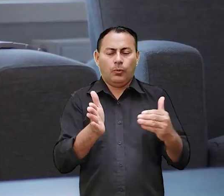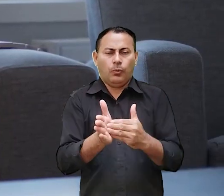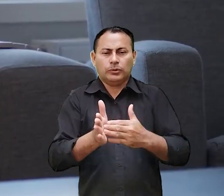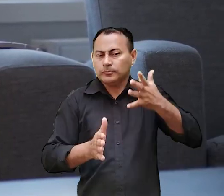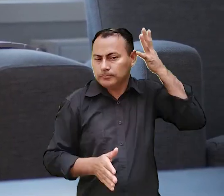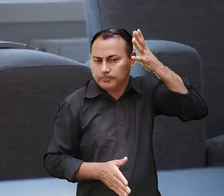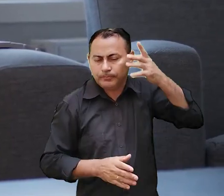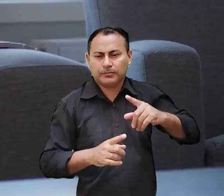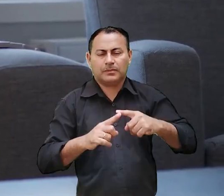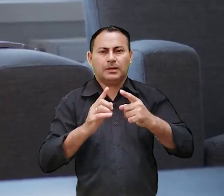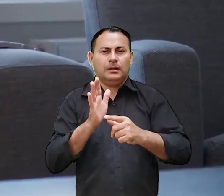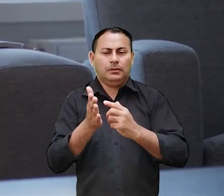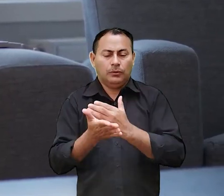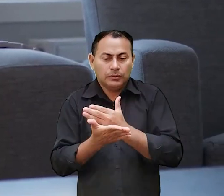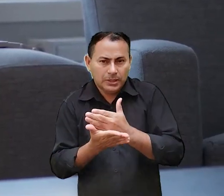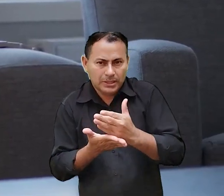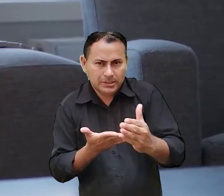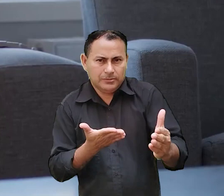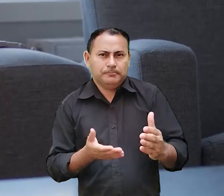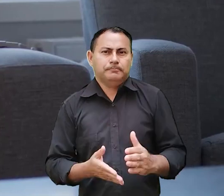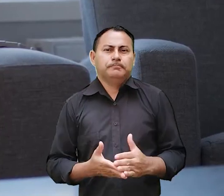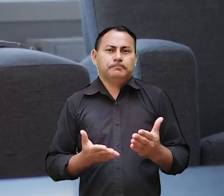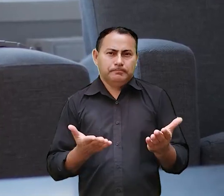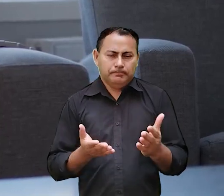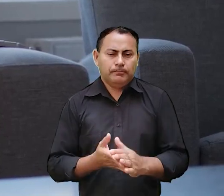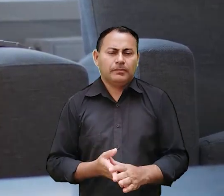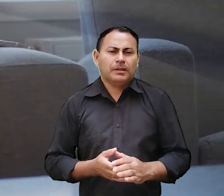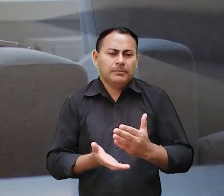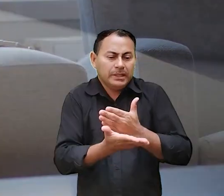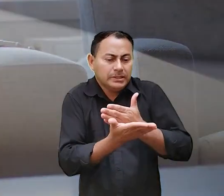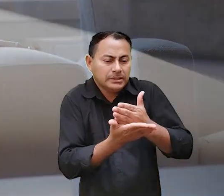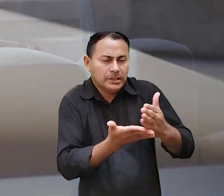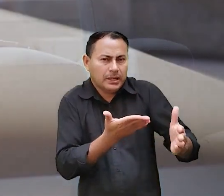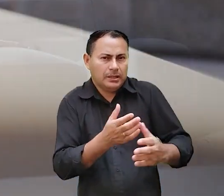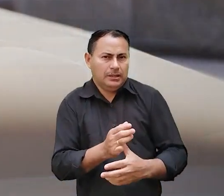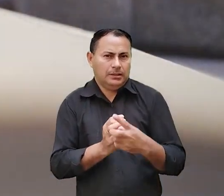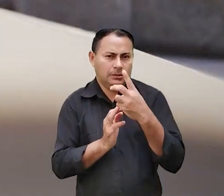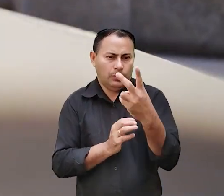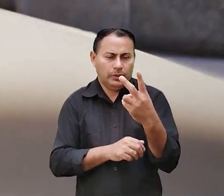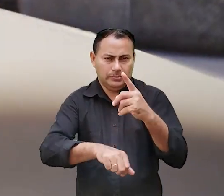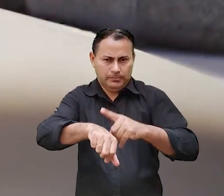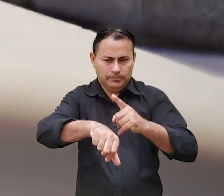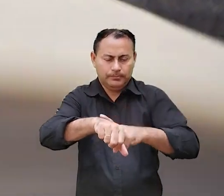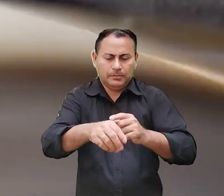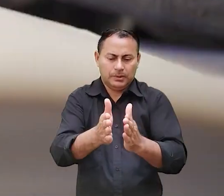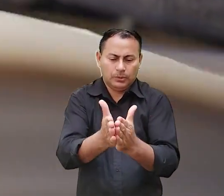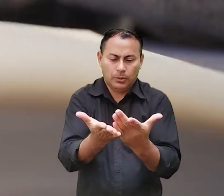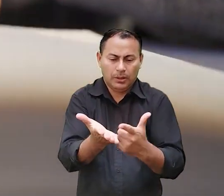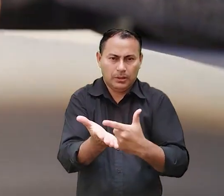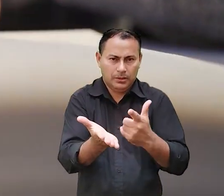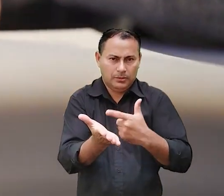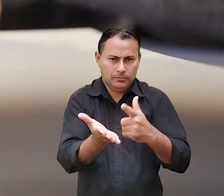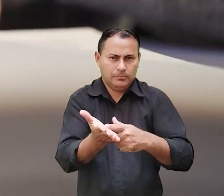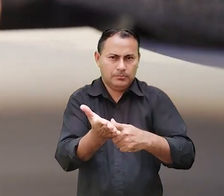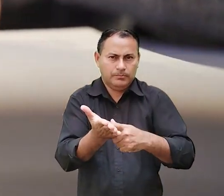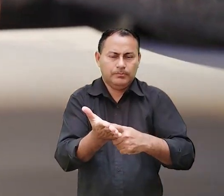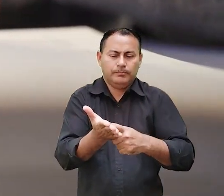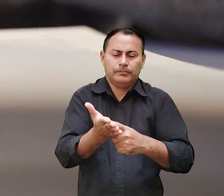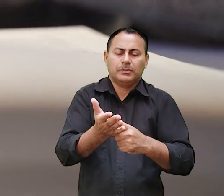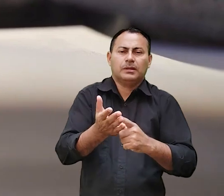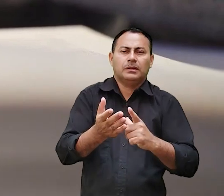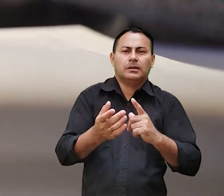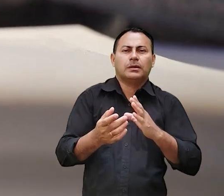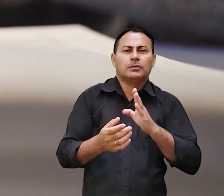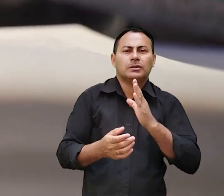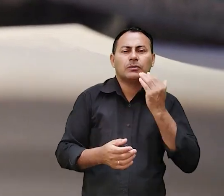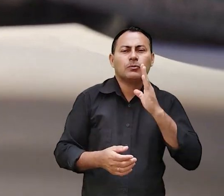dos últimos sermões aparecem Logo no início Vamos iniciar com duas passagens do livro que nos